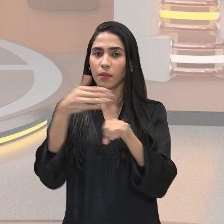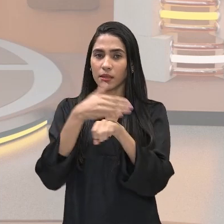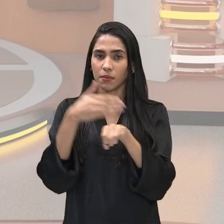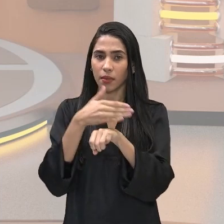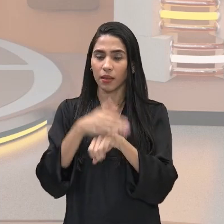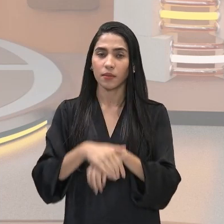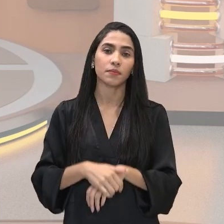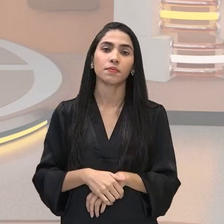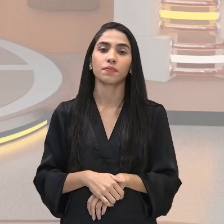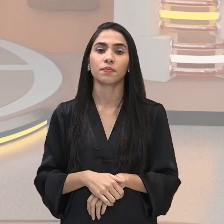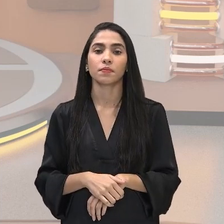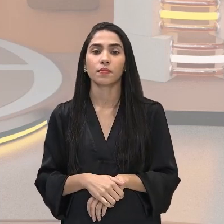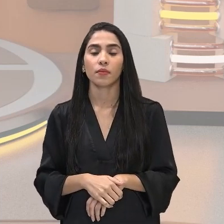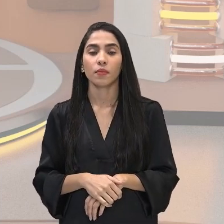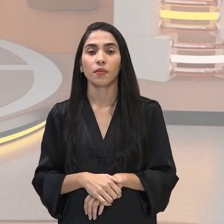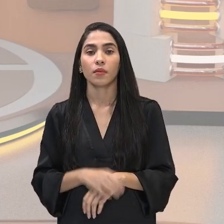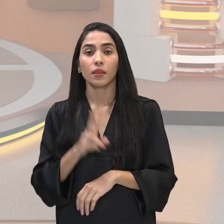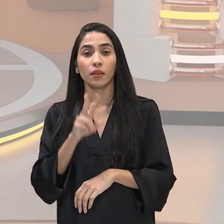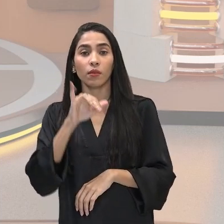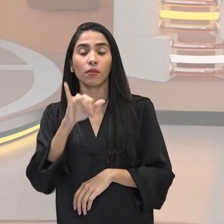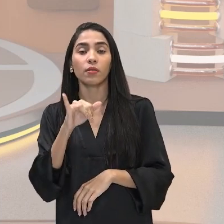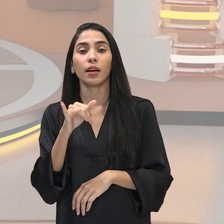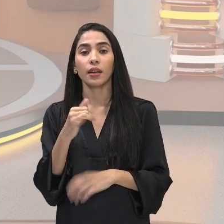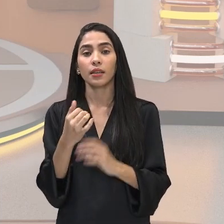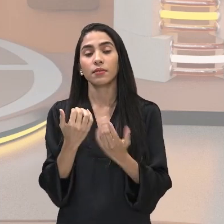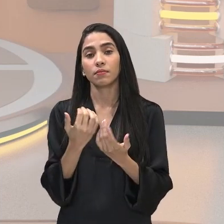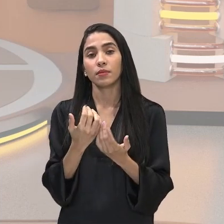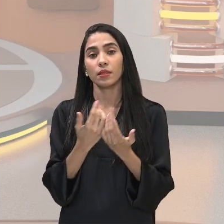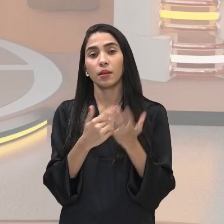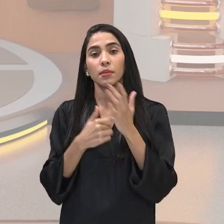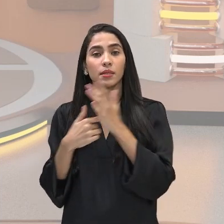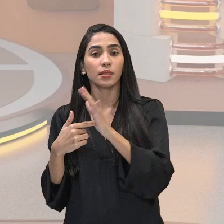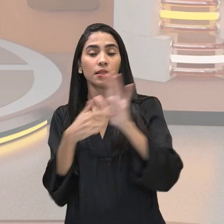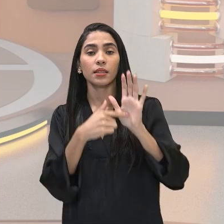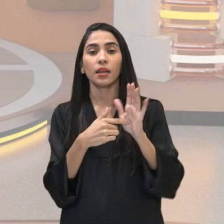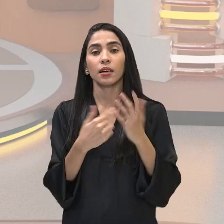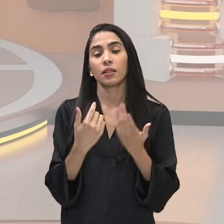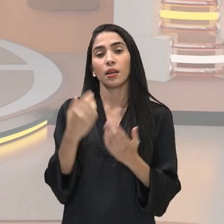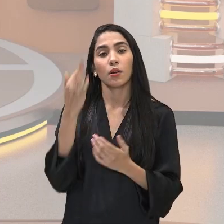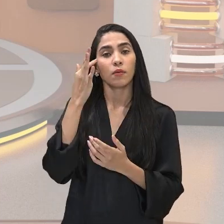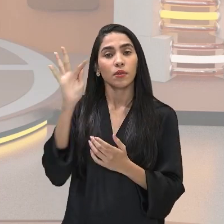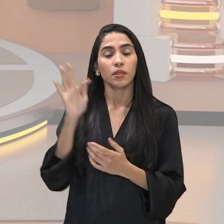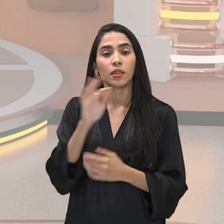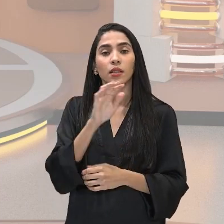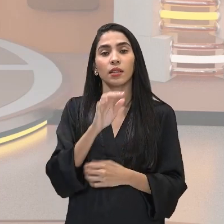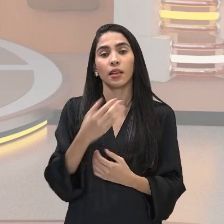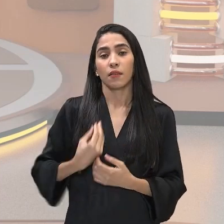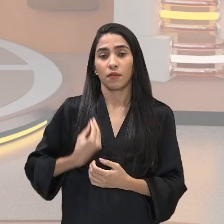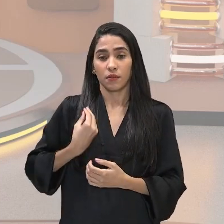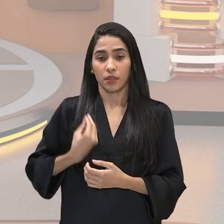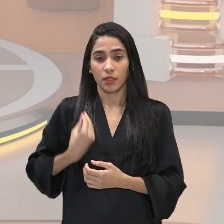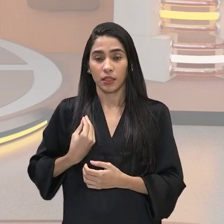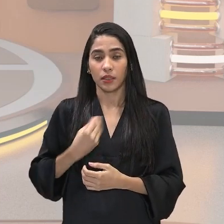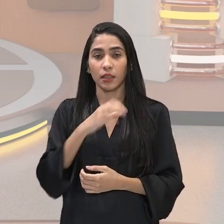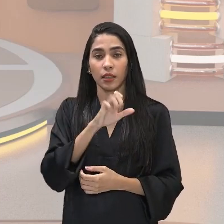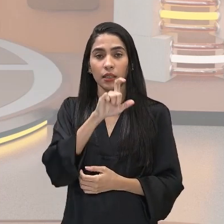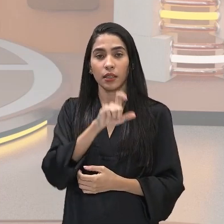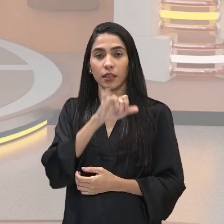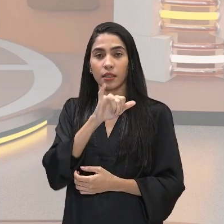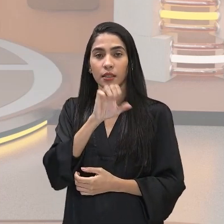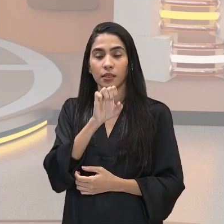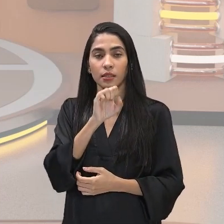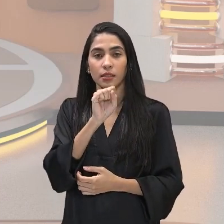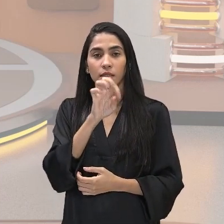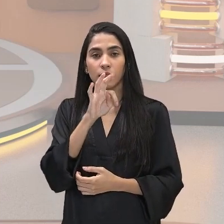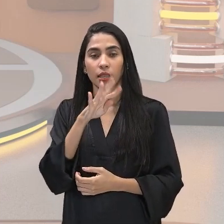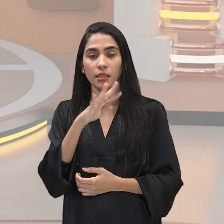vai surgir aqui uma filosofia chamada existencialismo, uma corrente filosófica chamada existencialismo, que vai nos